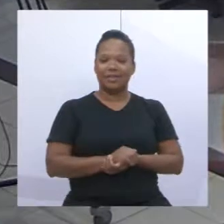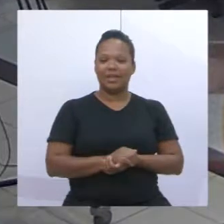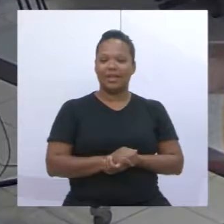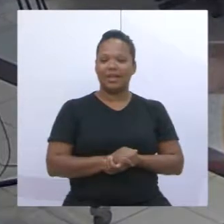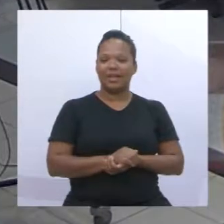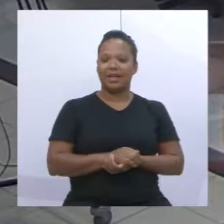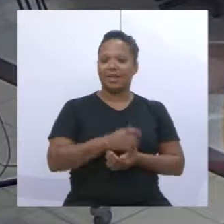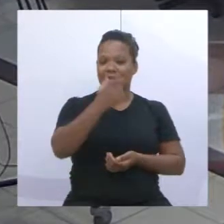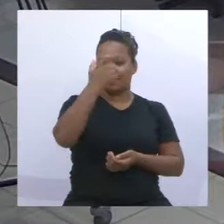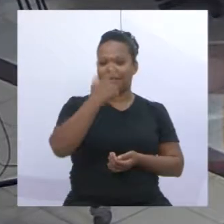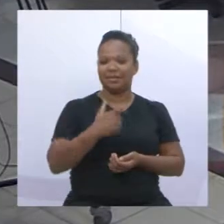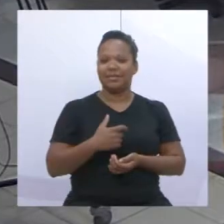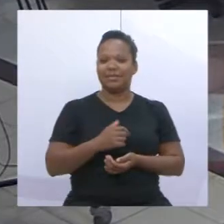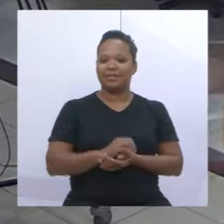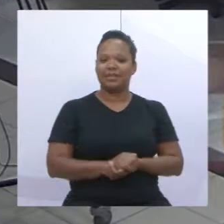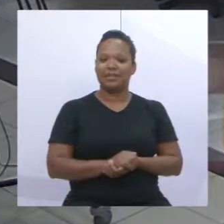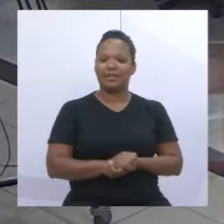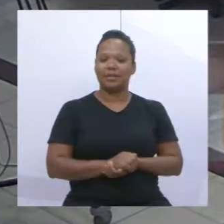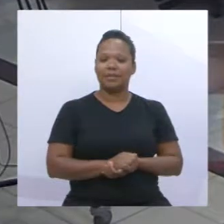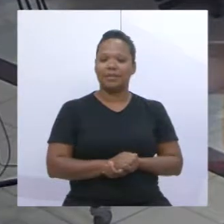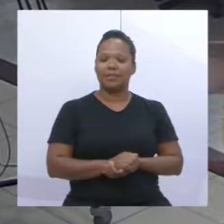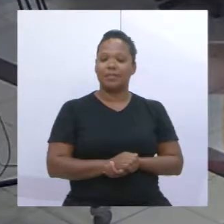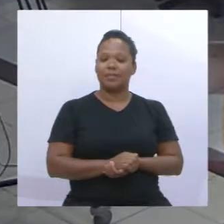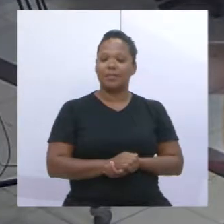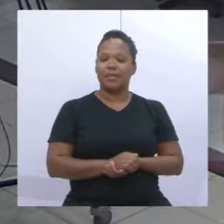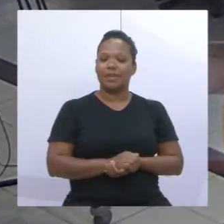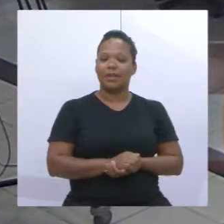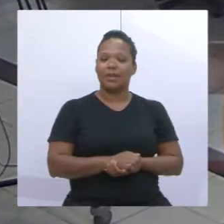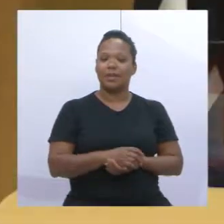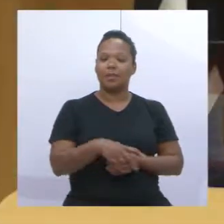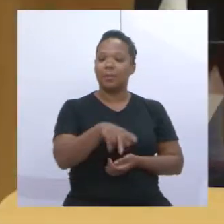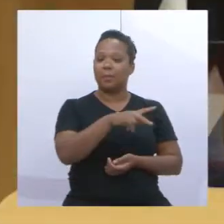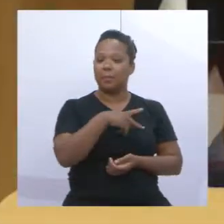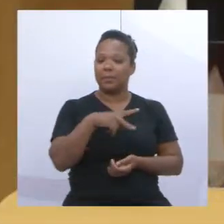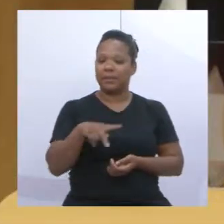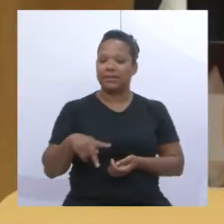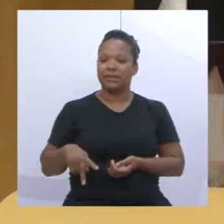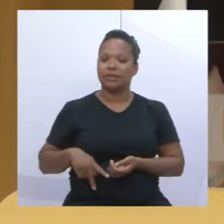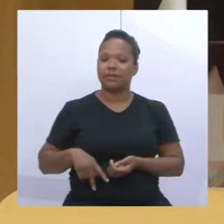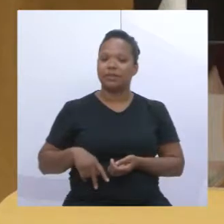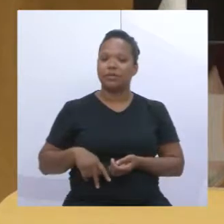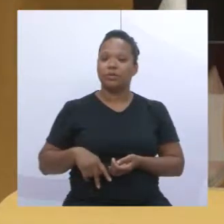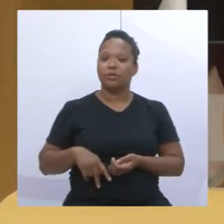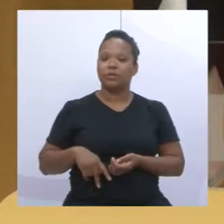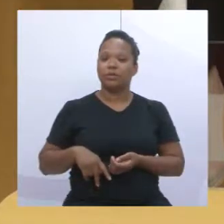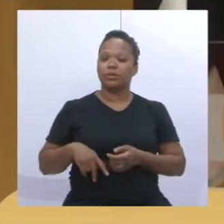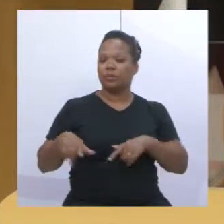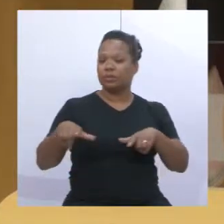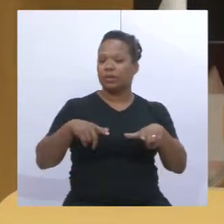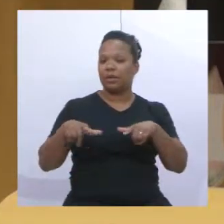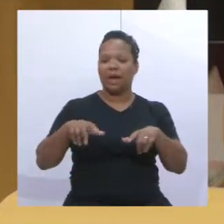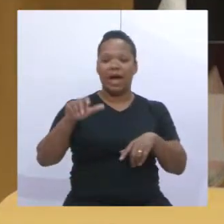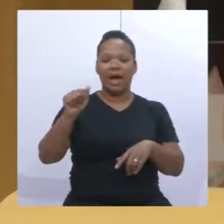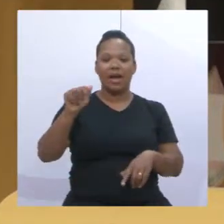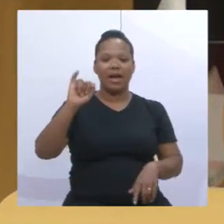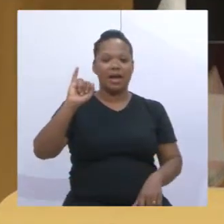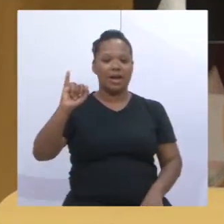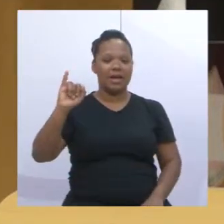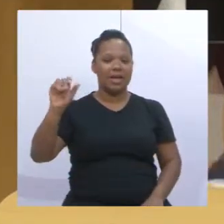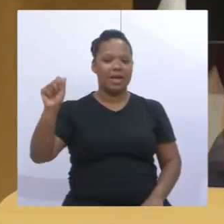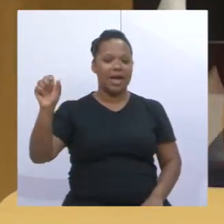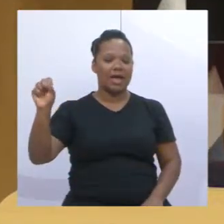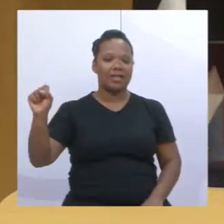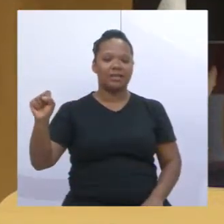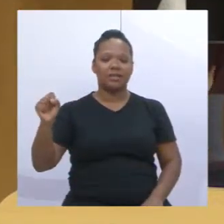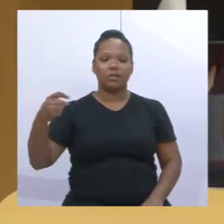Aías Cavalo, presidente do Partido dos Trabalhadores, que está aqui presente nas galerias. Cumprimento também os servidores, os